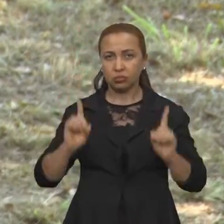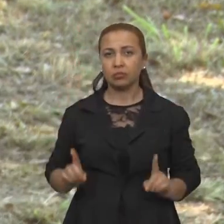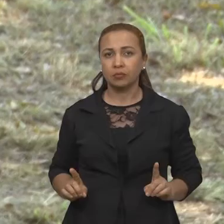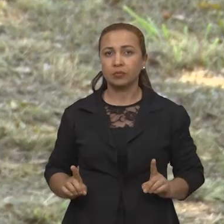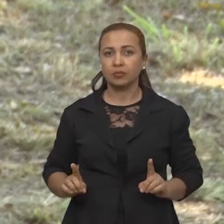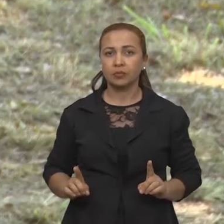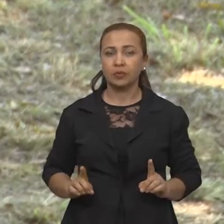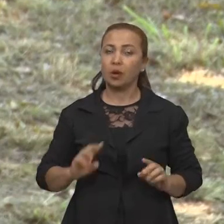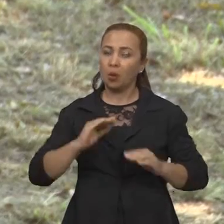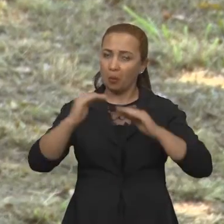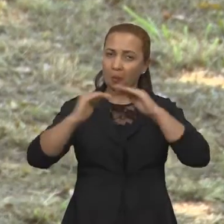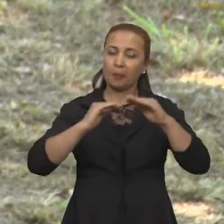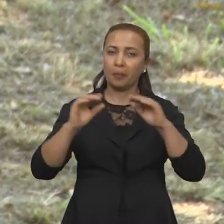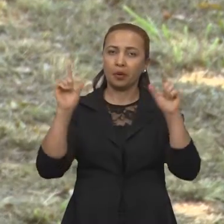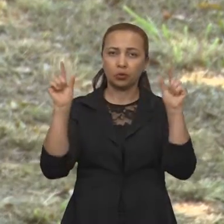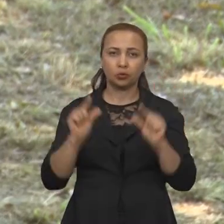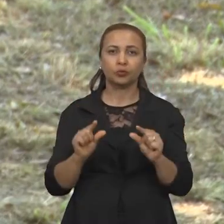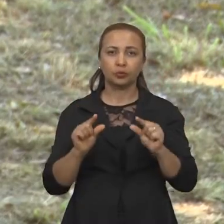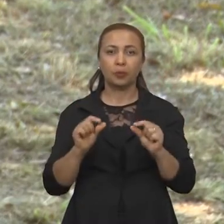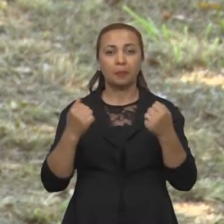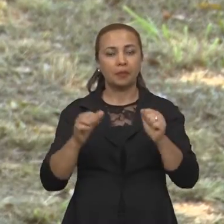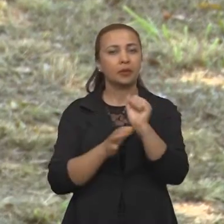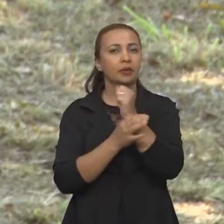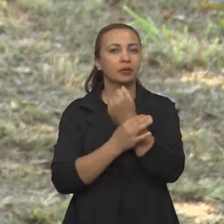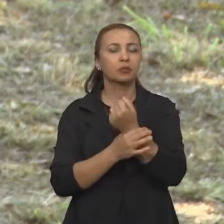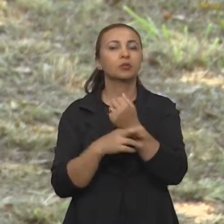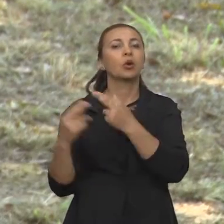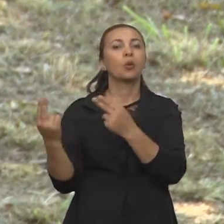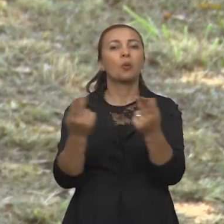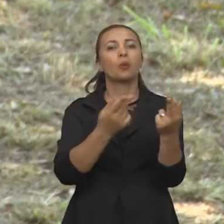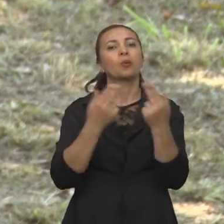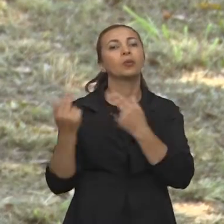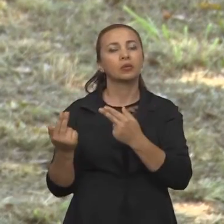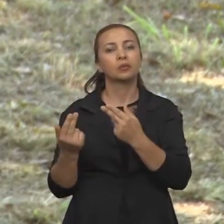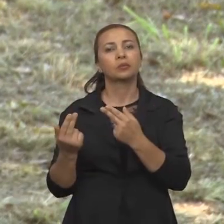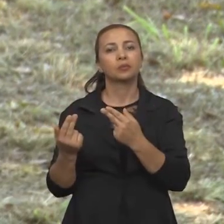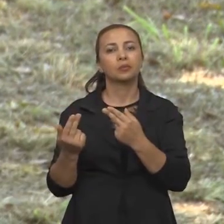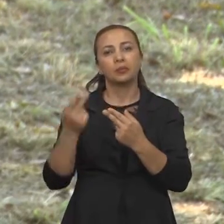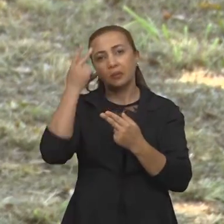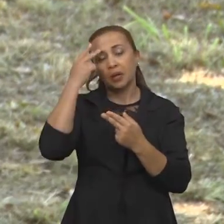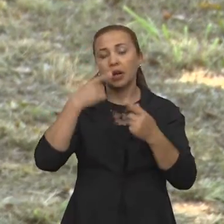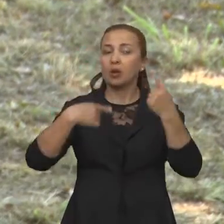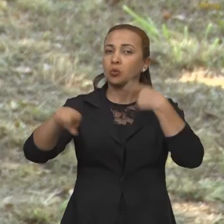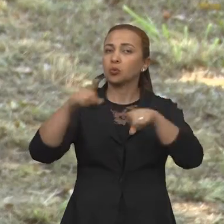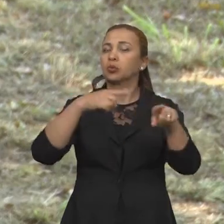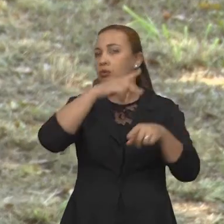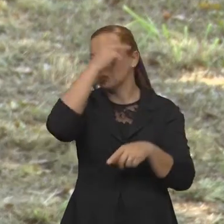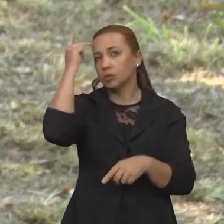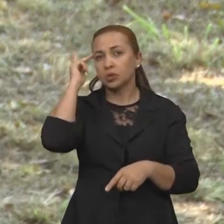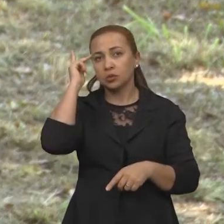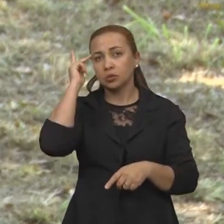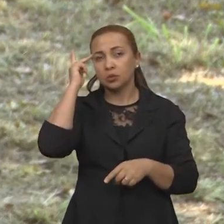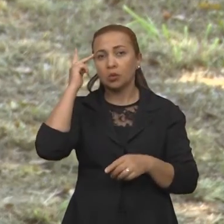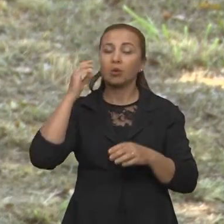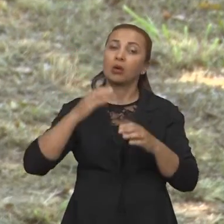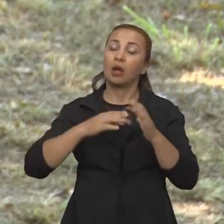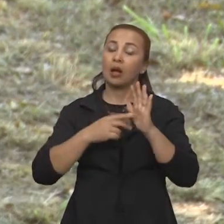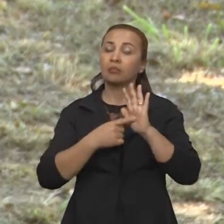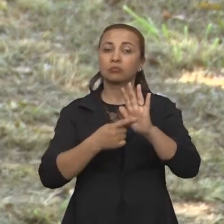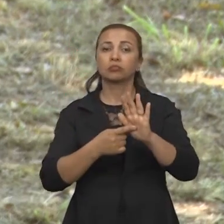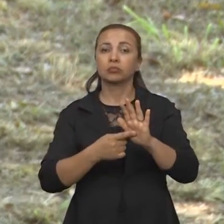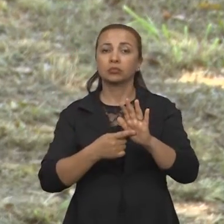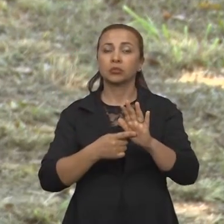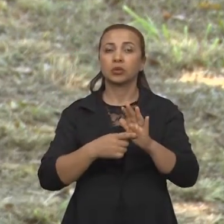deficiência ou com mobilidade reduzida será assegurado em igualdade de oportunidades com as demais pessoas, por meio